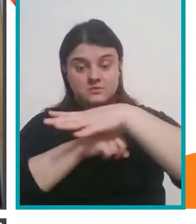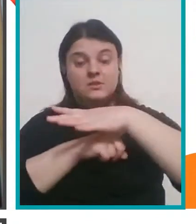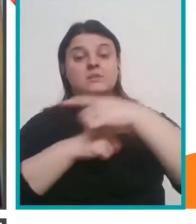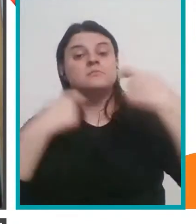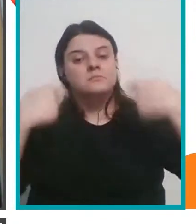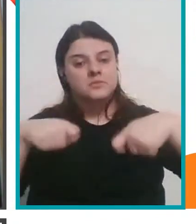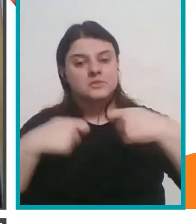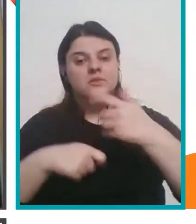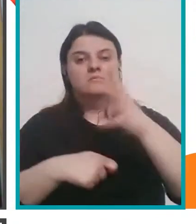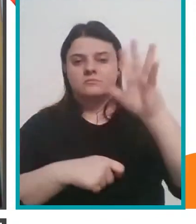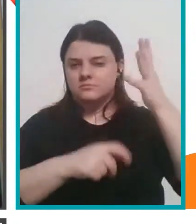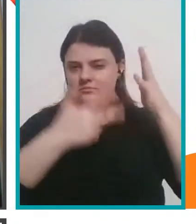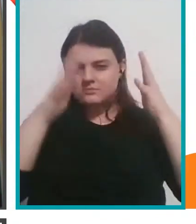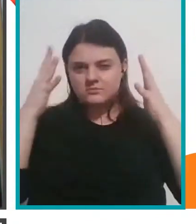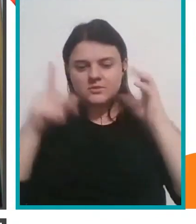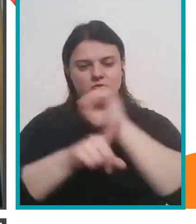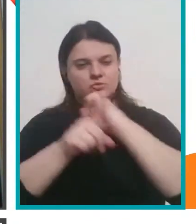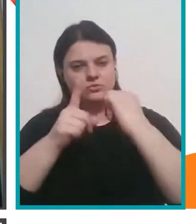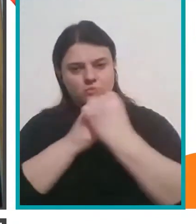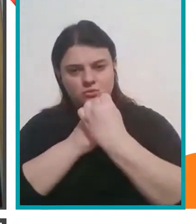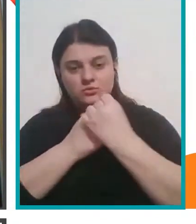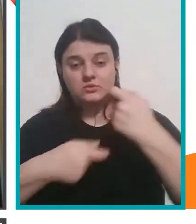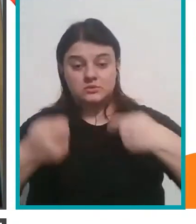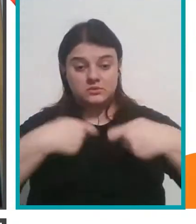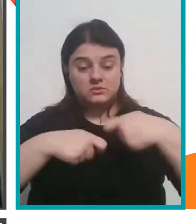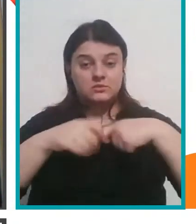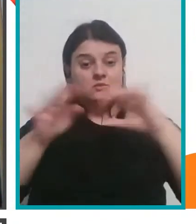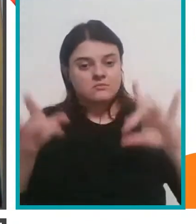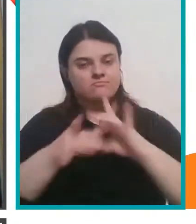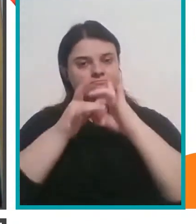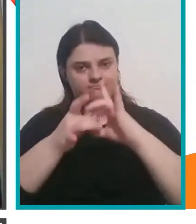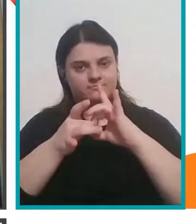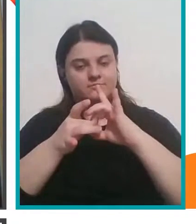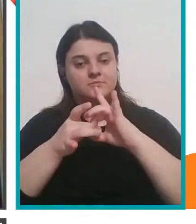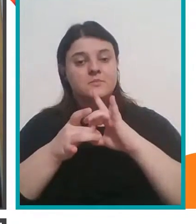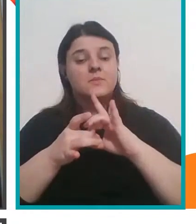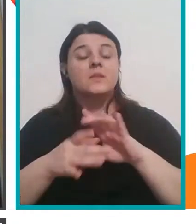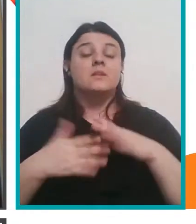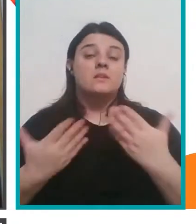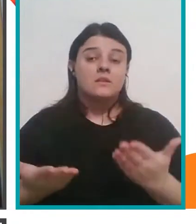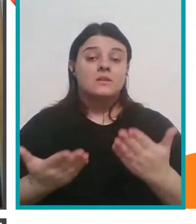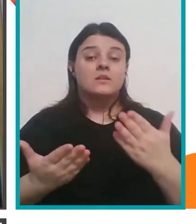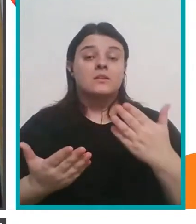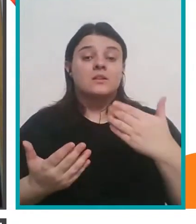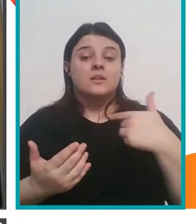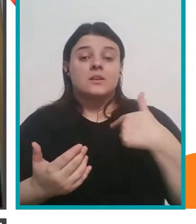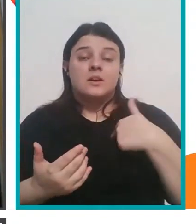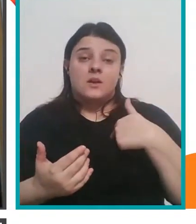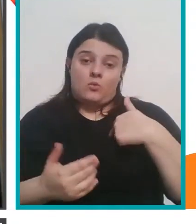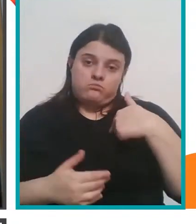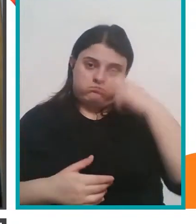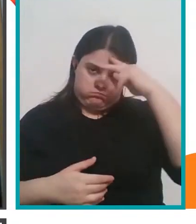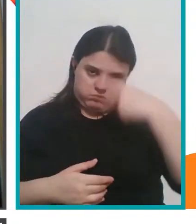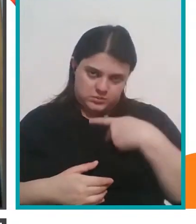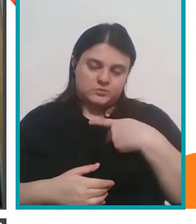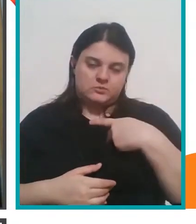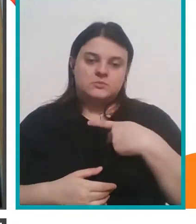fatores ambientais, sociais, de negócios. Agora, Guilherme, eu tenho para mim que